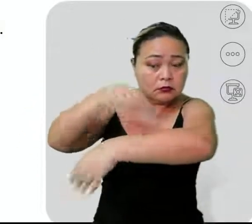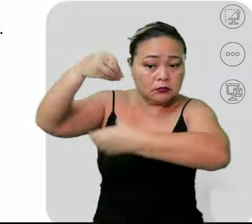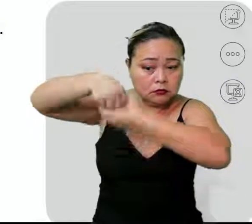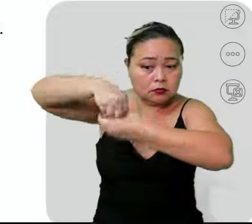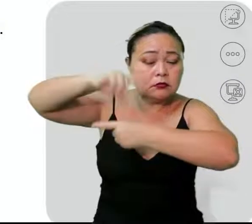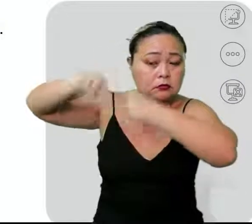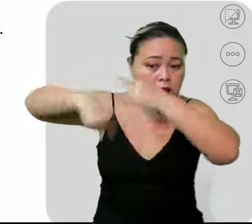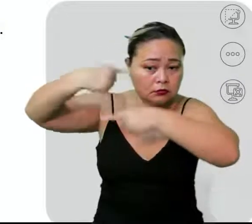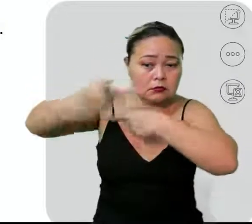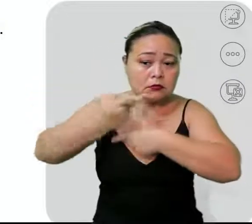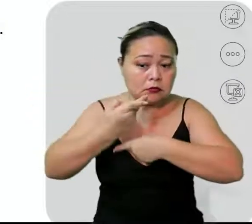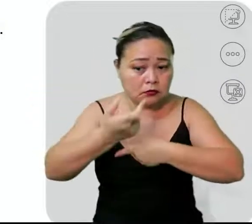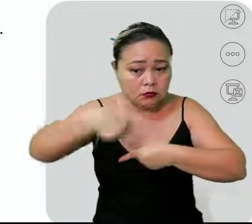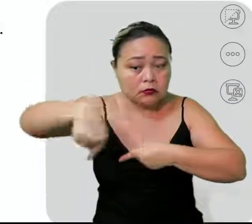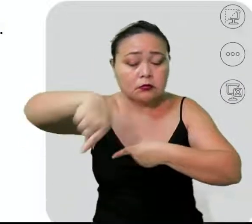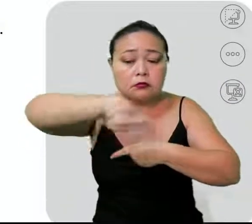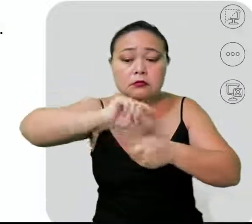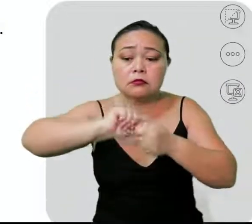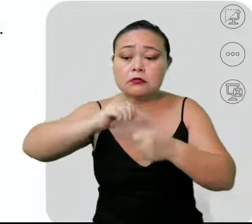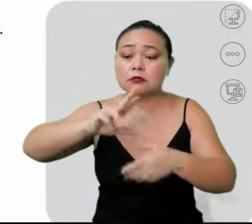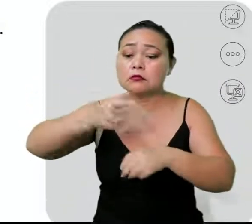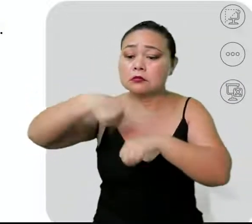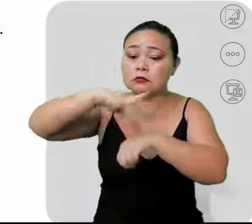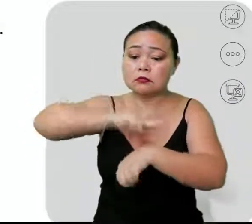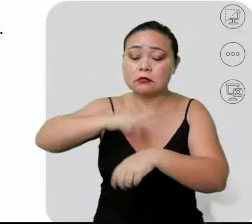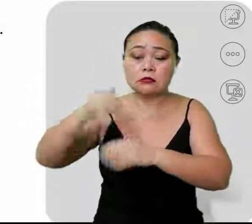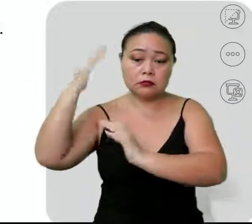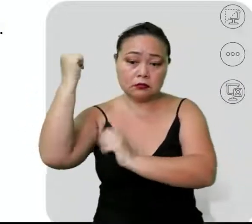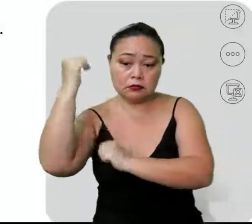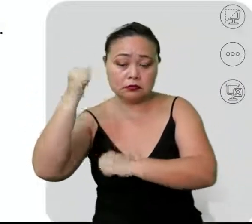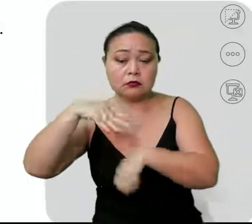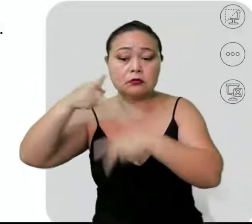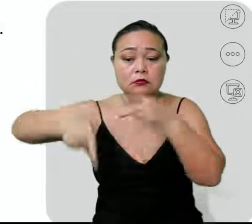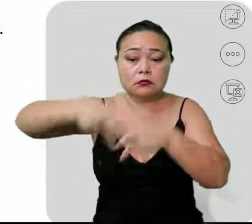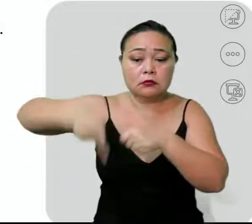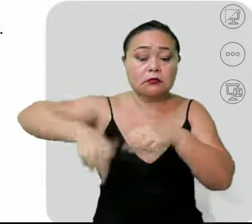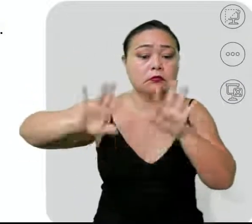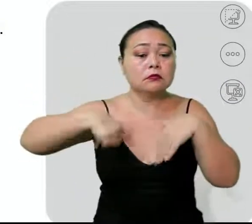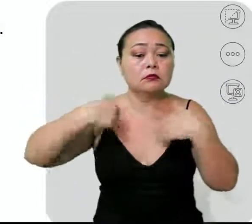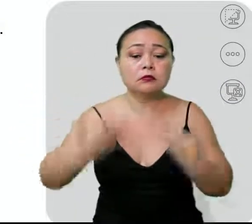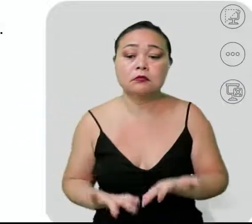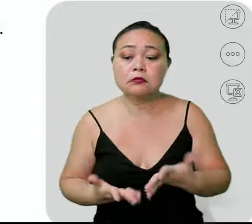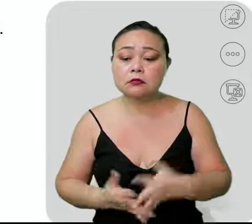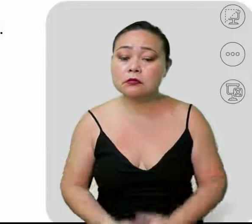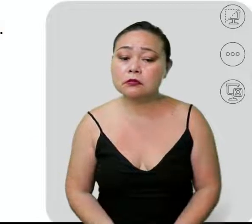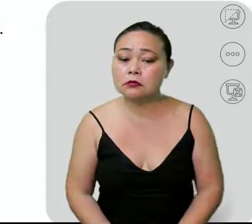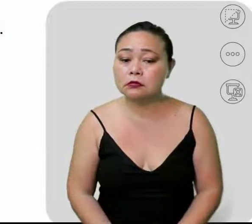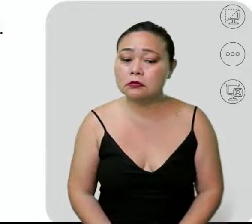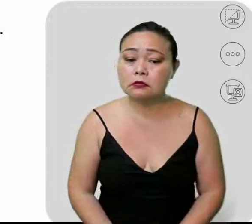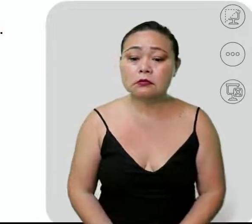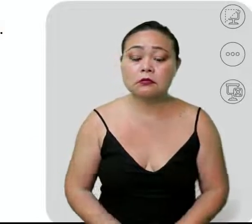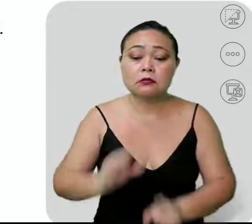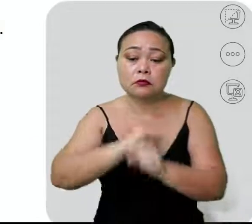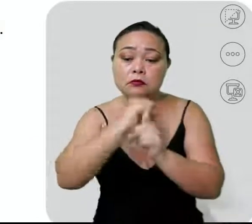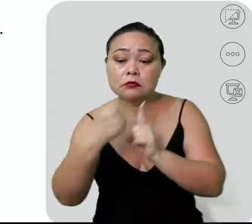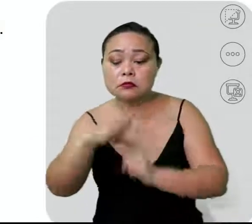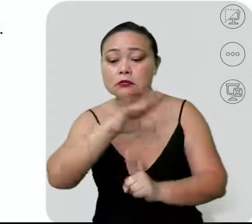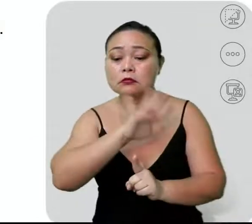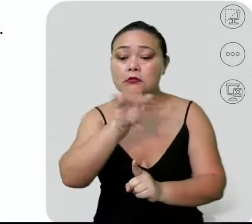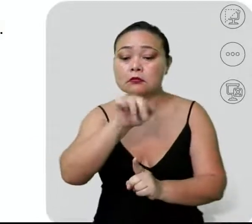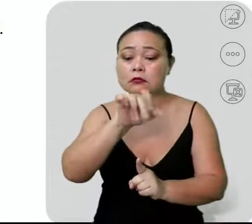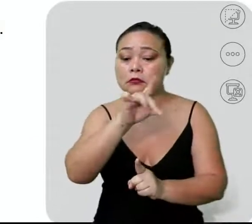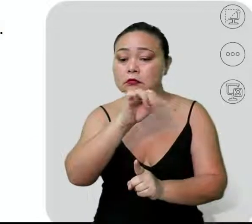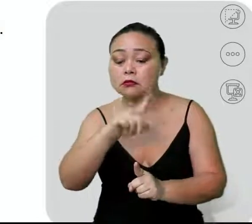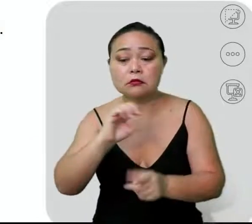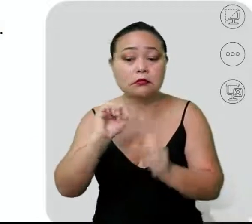daqui a pouco vou falar pra vocês que os Portugueses e Espanhóis a força vai falar OK